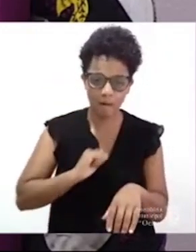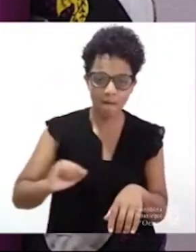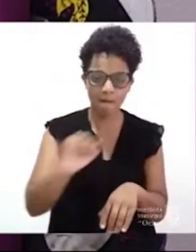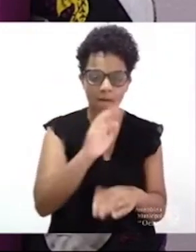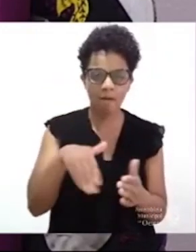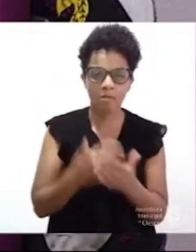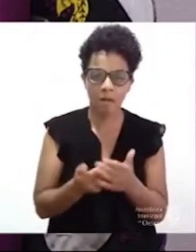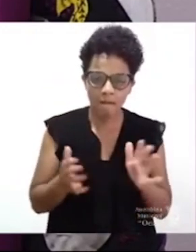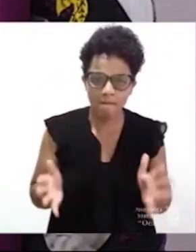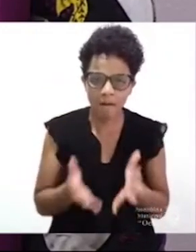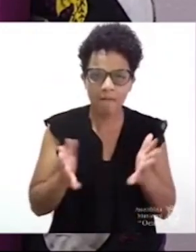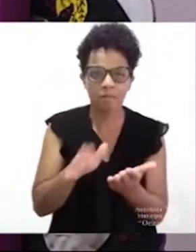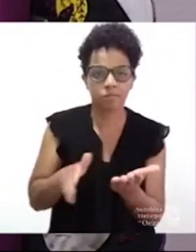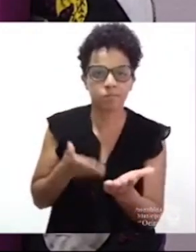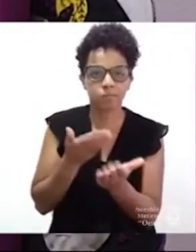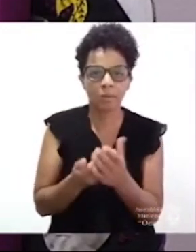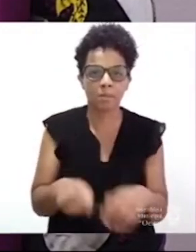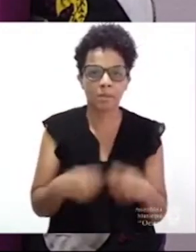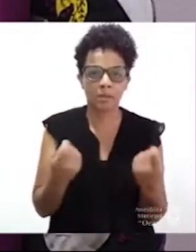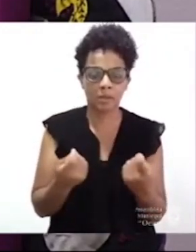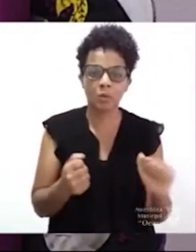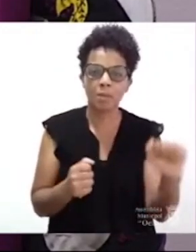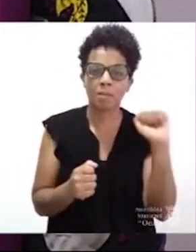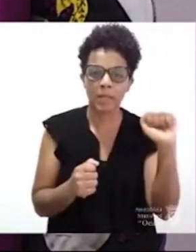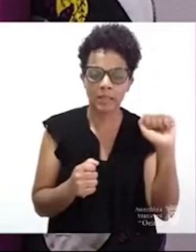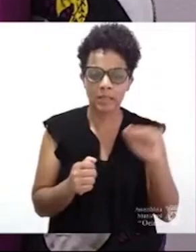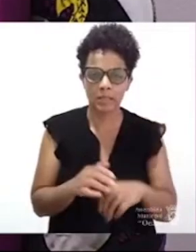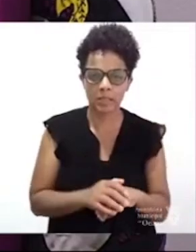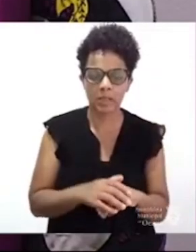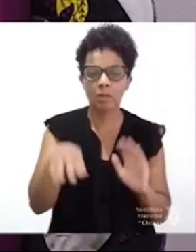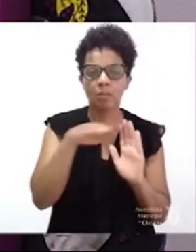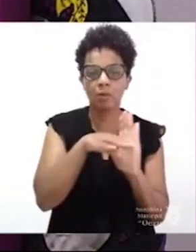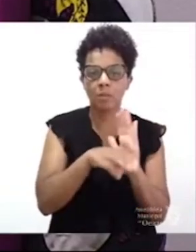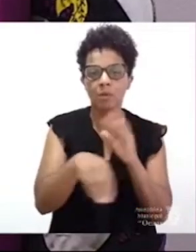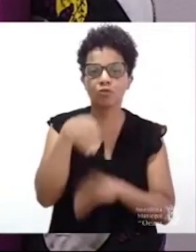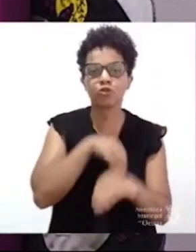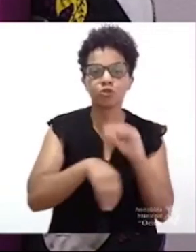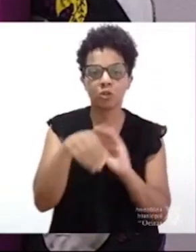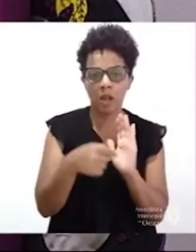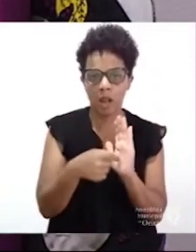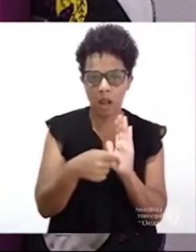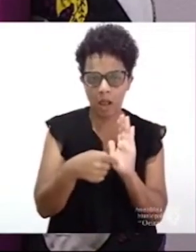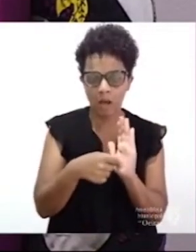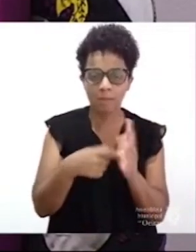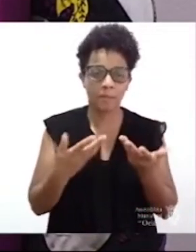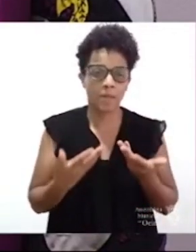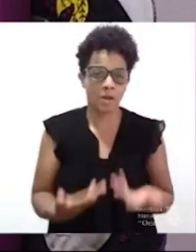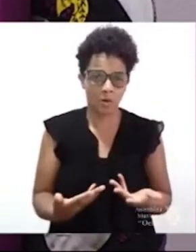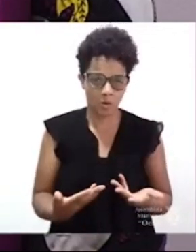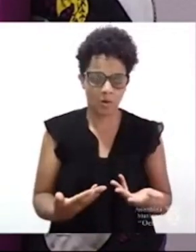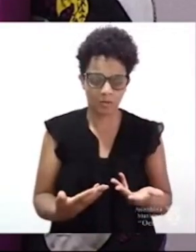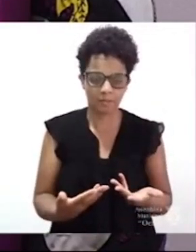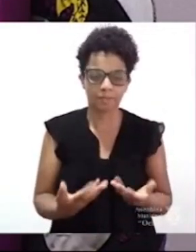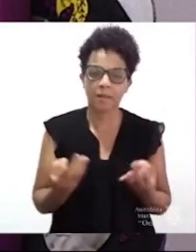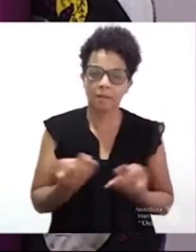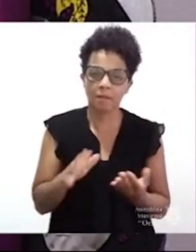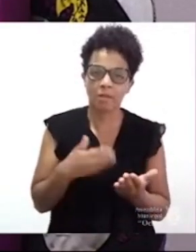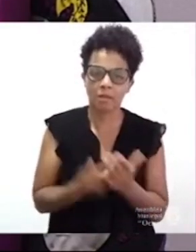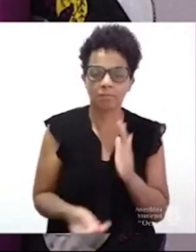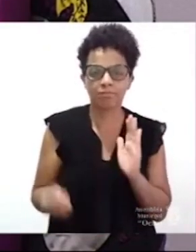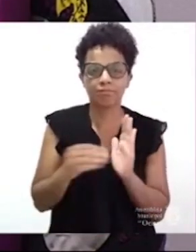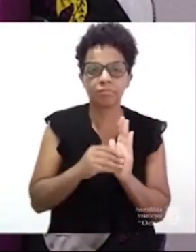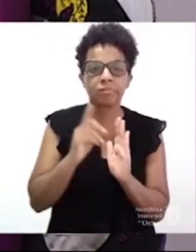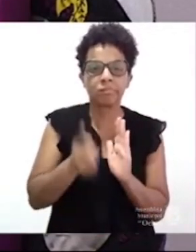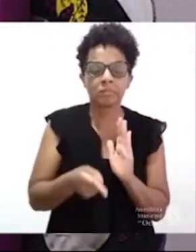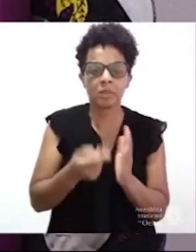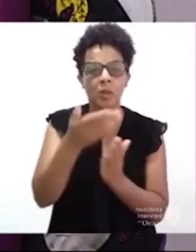as propostas do Partido Socialista, vertidas no programa eleitoral, e que agora possam, de facto, constar neste documento